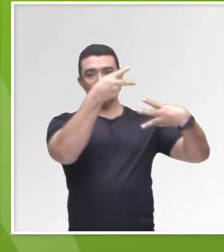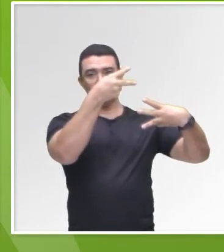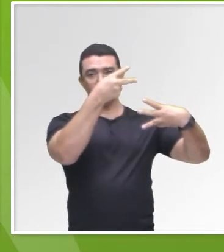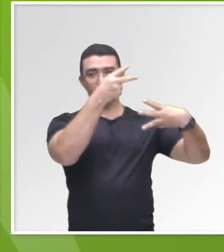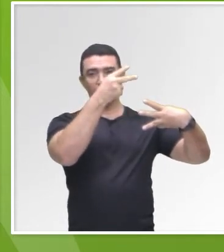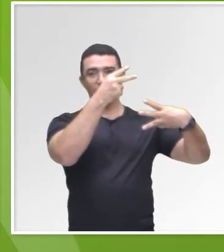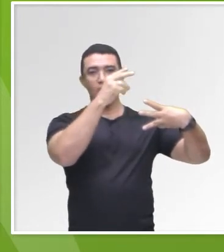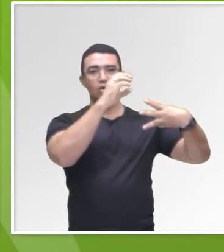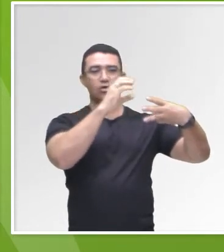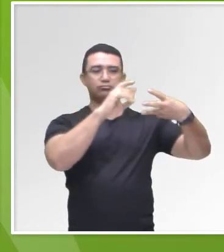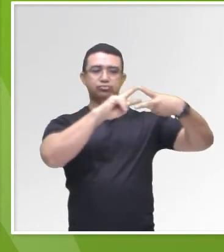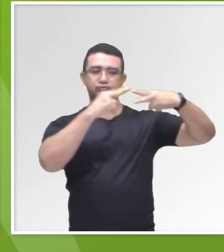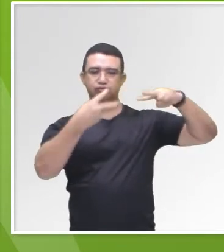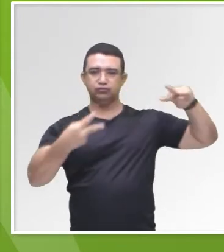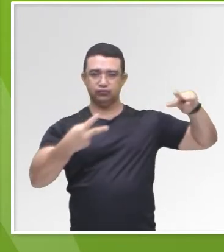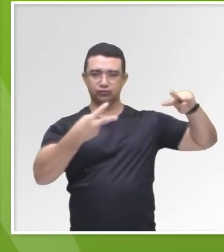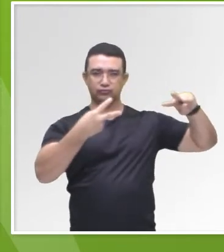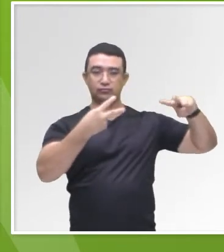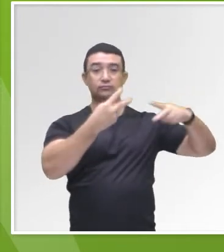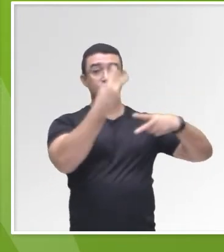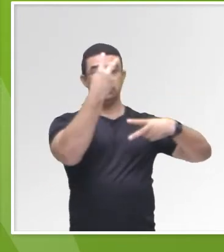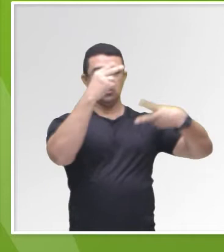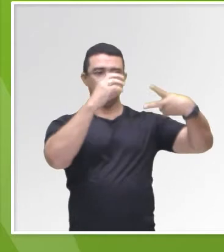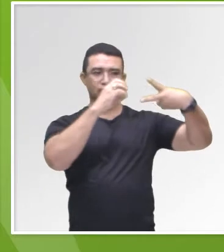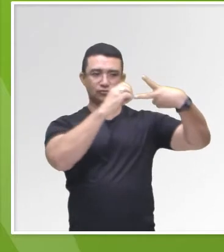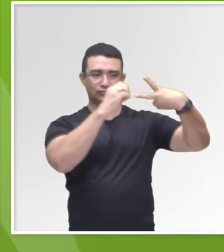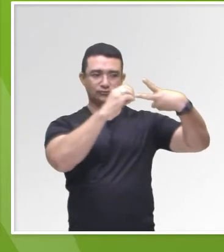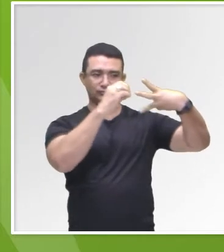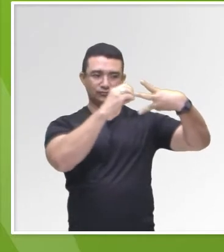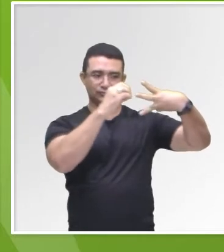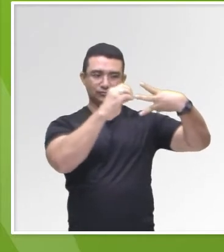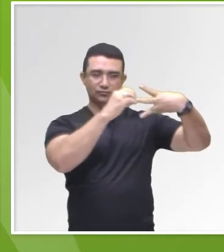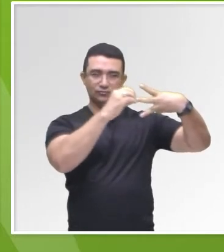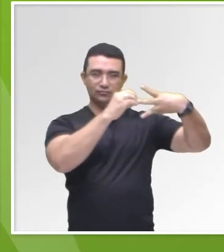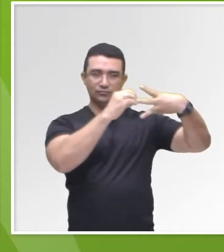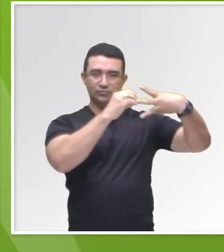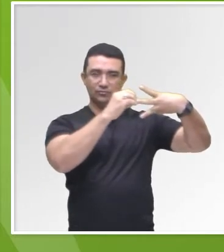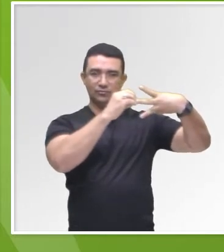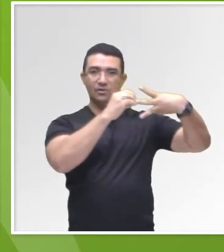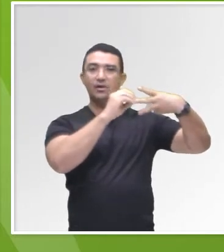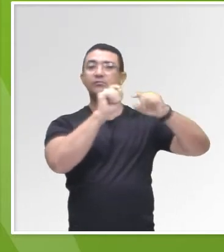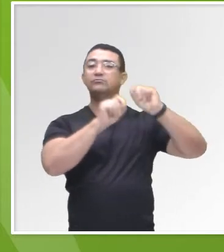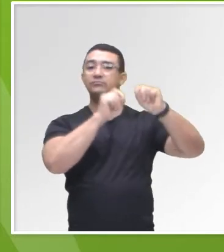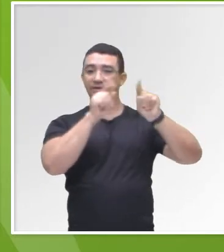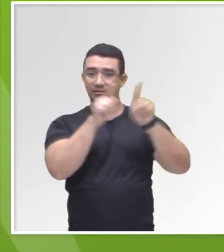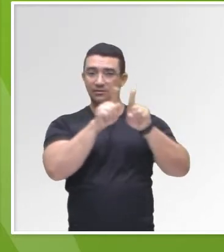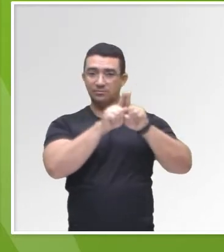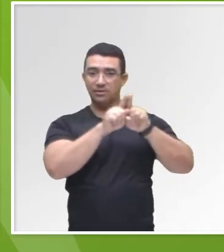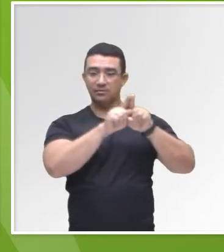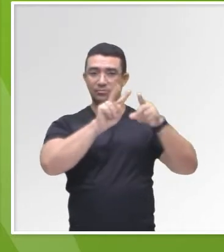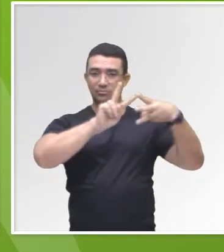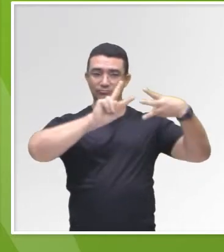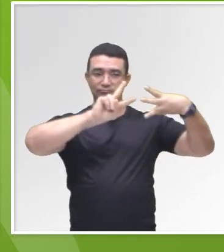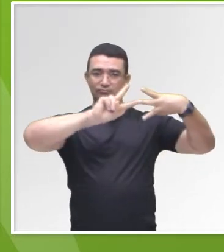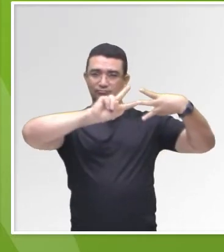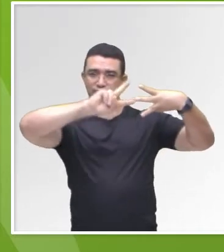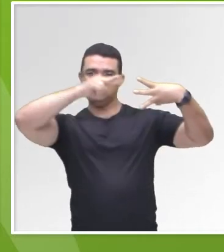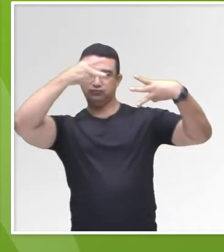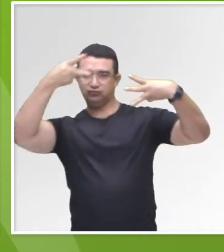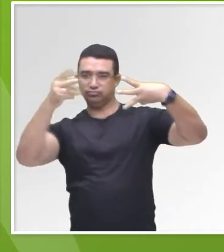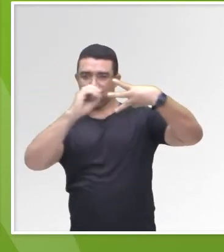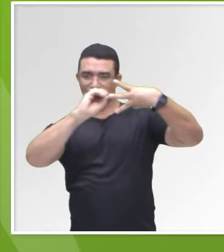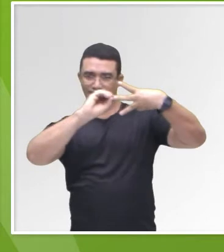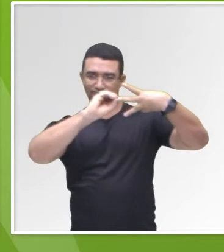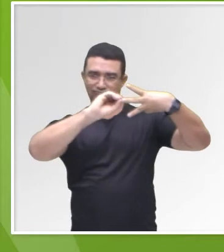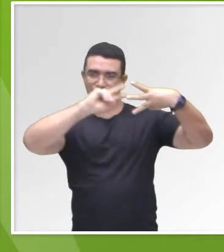um cromossomo, aqui o outro, e lá na célula filha, a mesma coisa nas duas, ó. Então essas